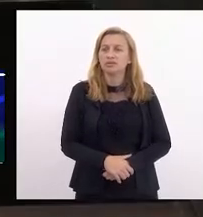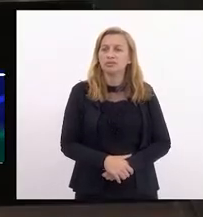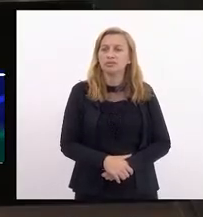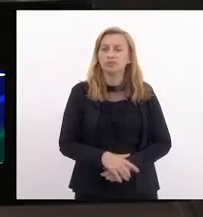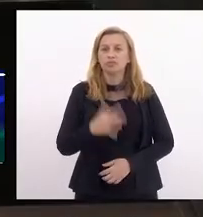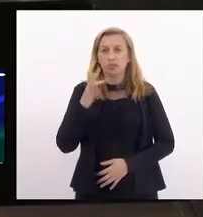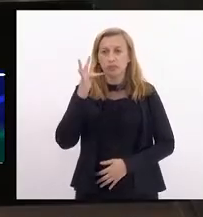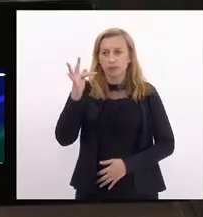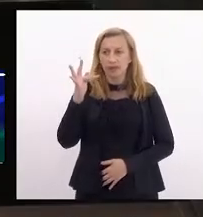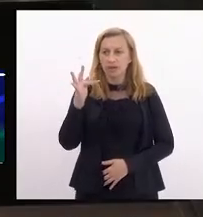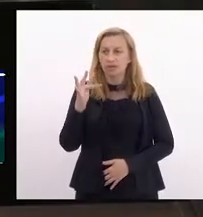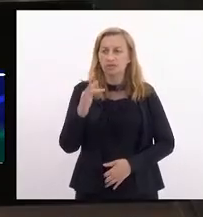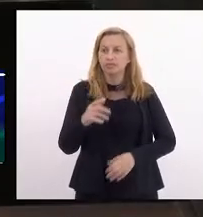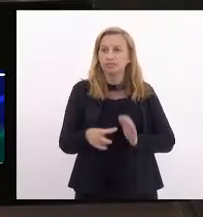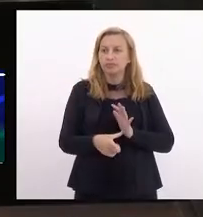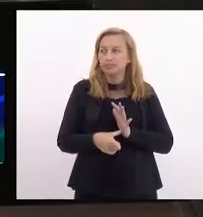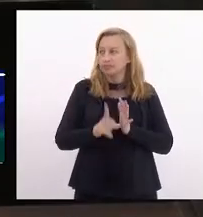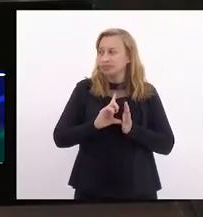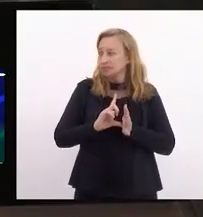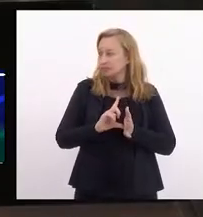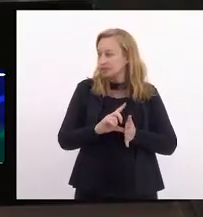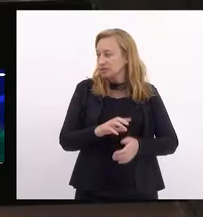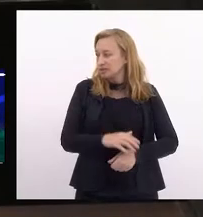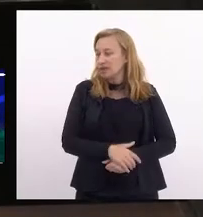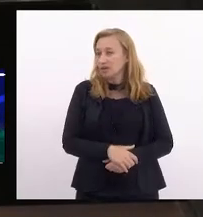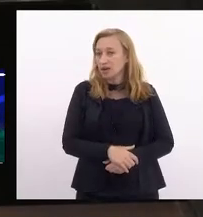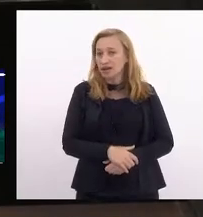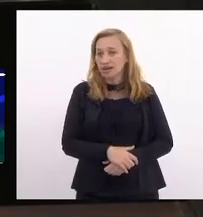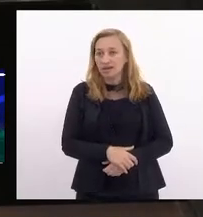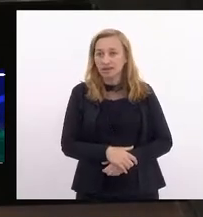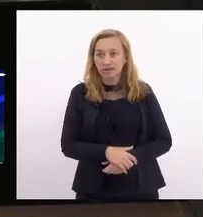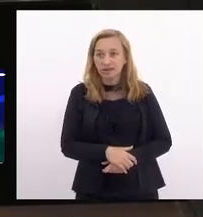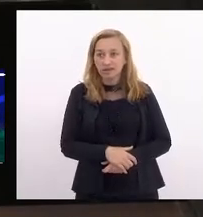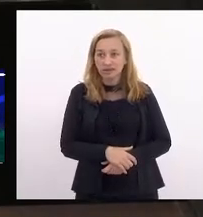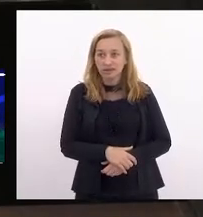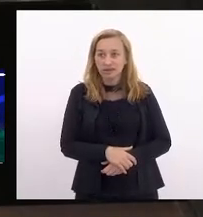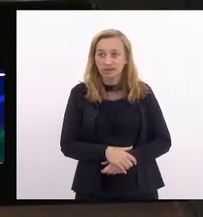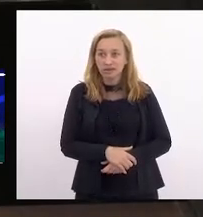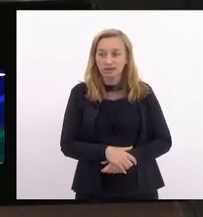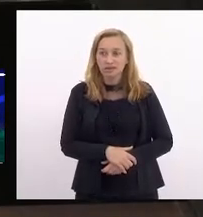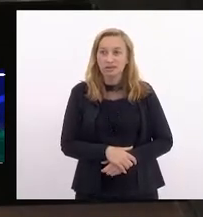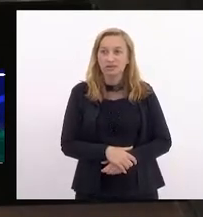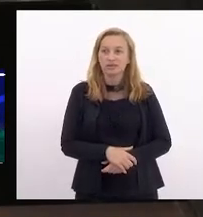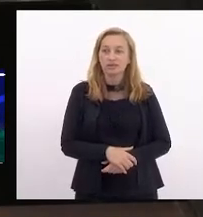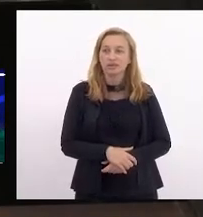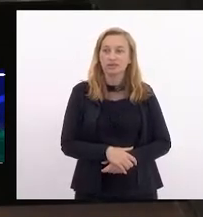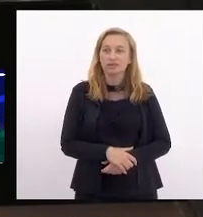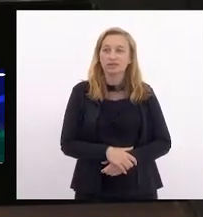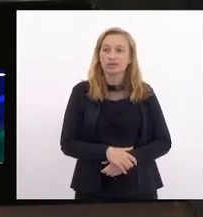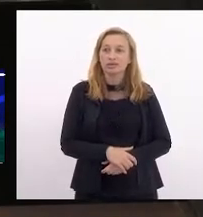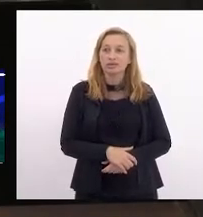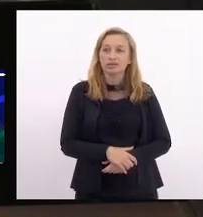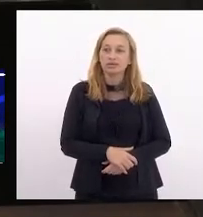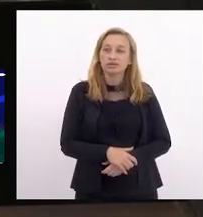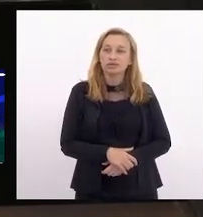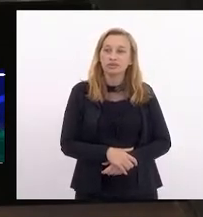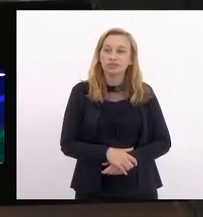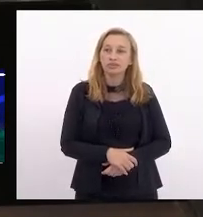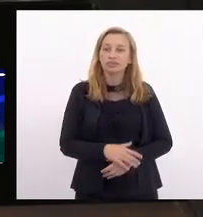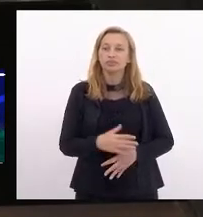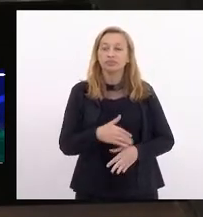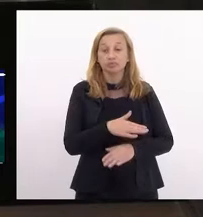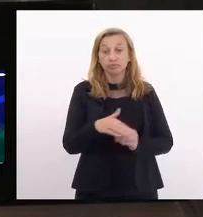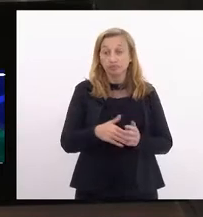e antes de começar a minha folga eu gostaria de saudar também aos meus irmãos e irmãs em Cristo que se encontram na galeria Também